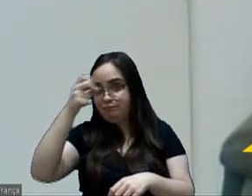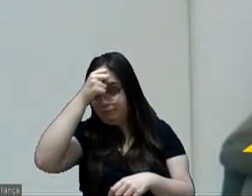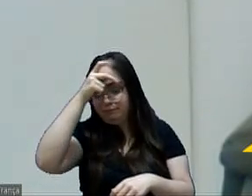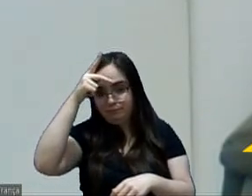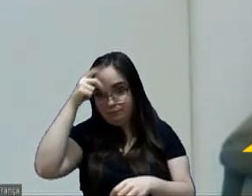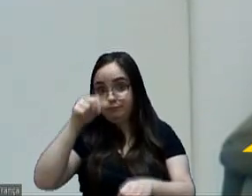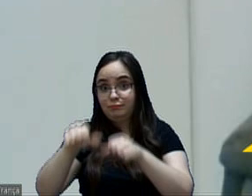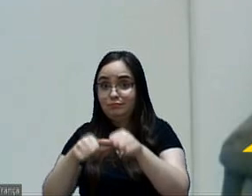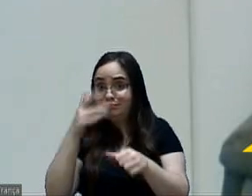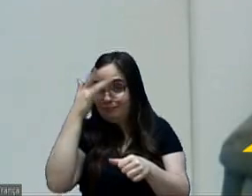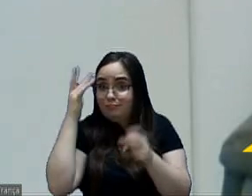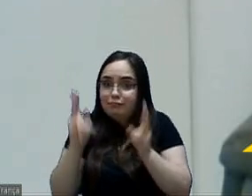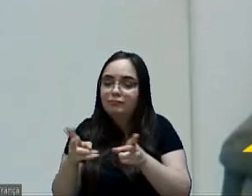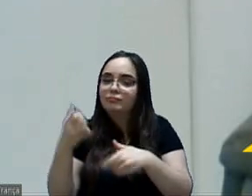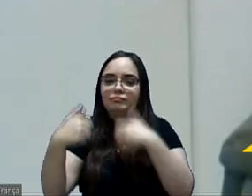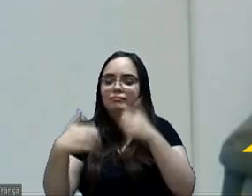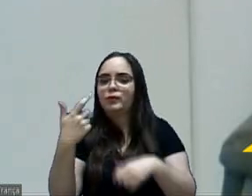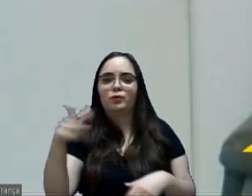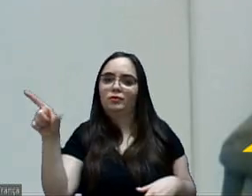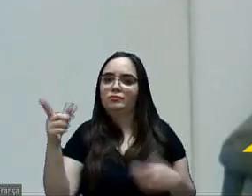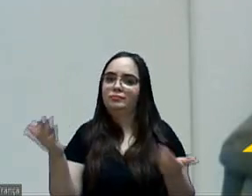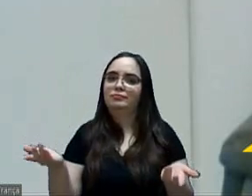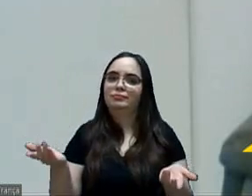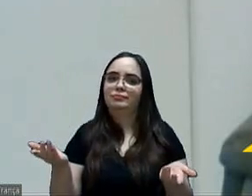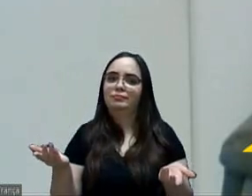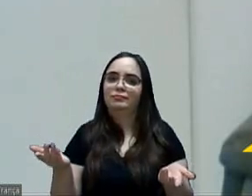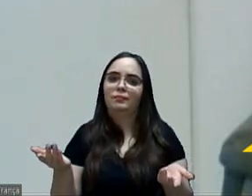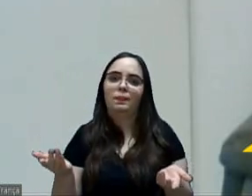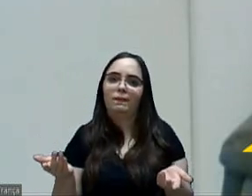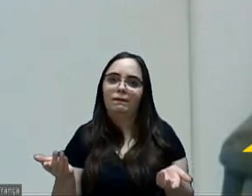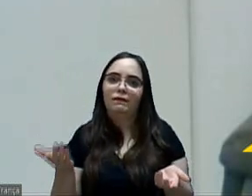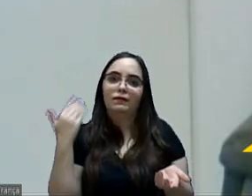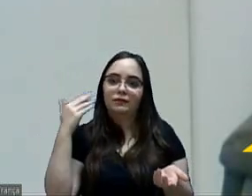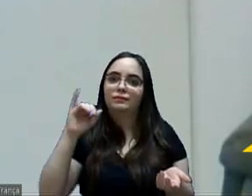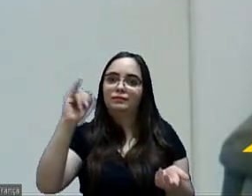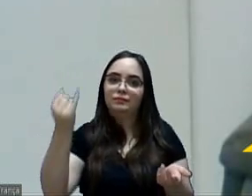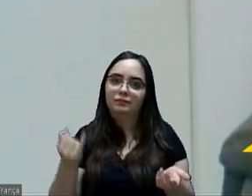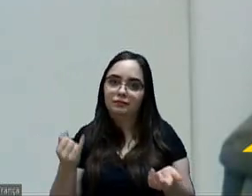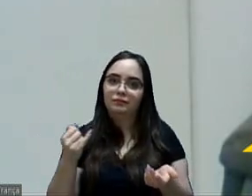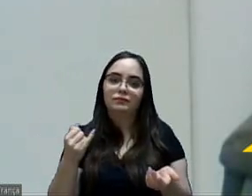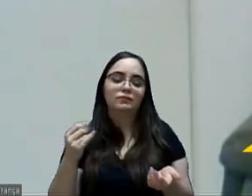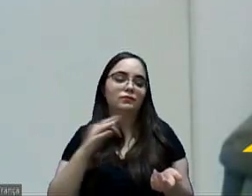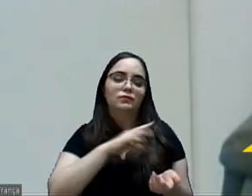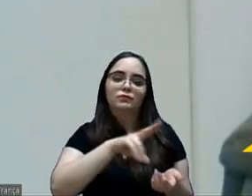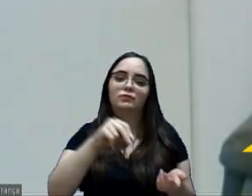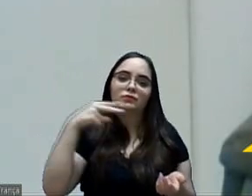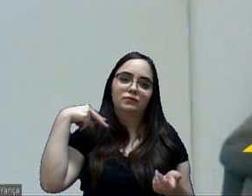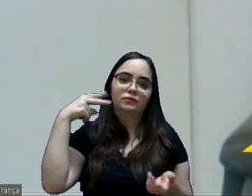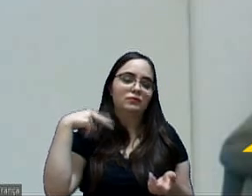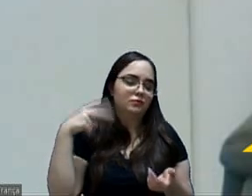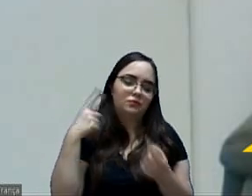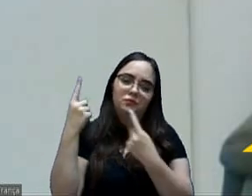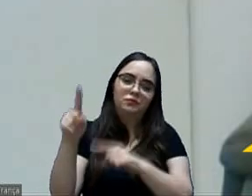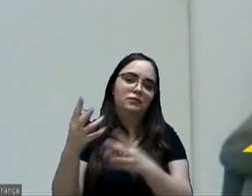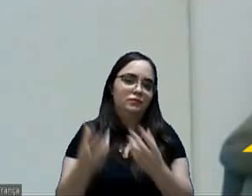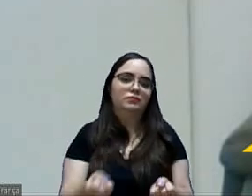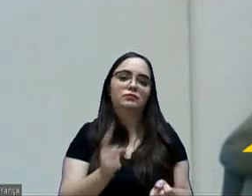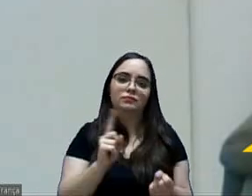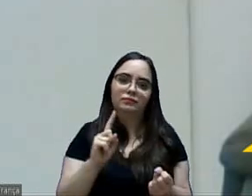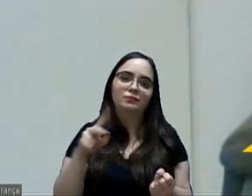para que todos os vereadores do Republicano bateram e foram contra, todos, inclusive o vereador